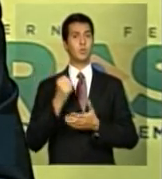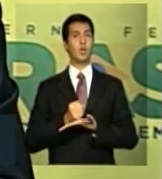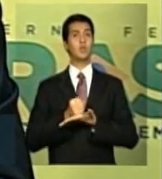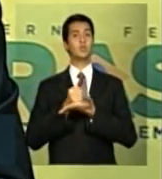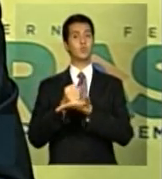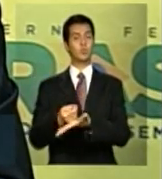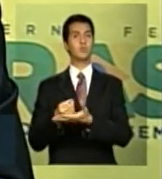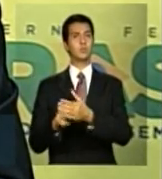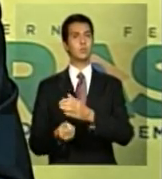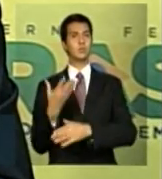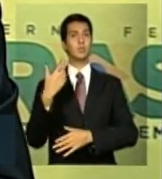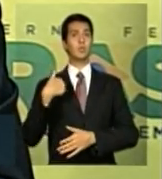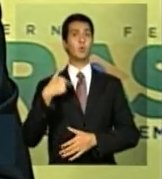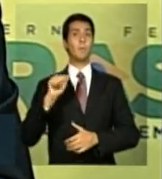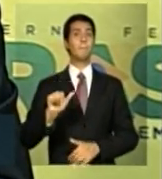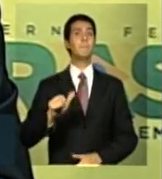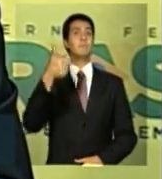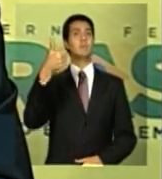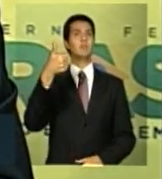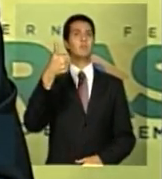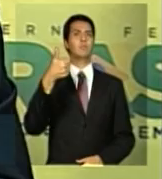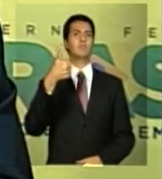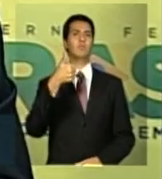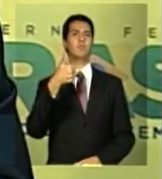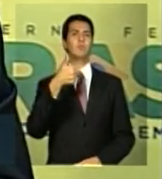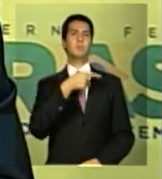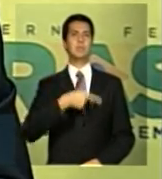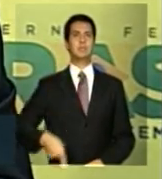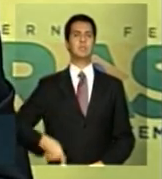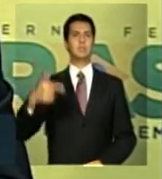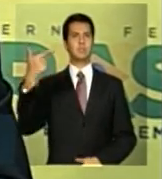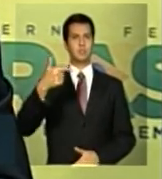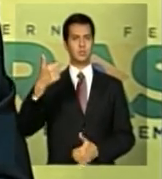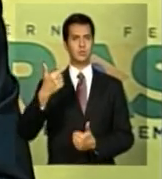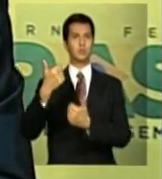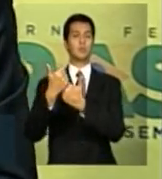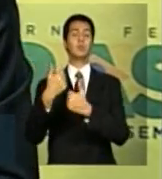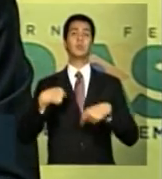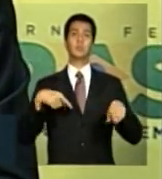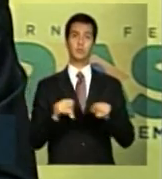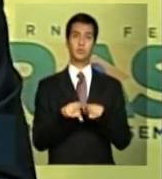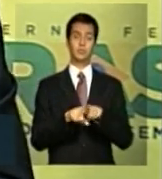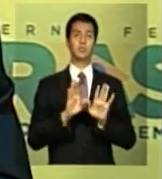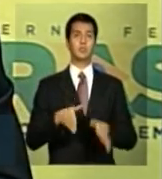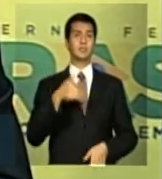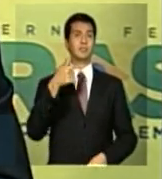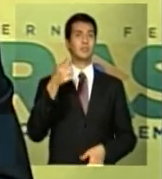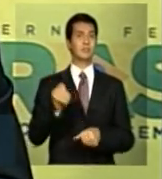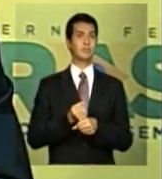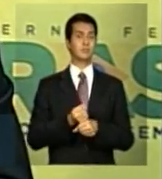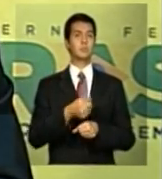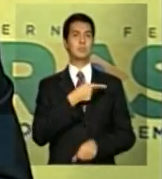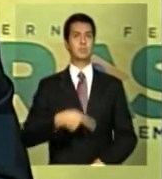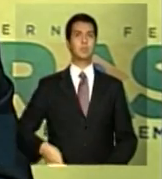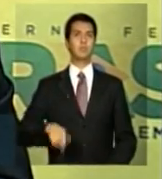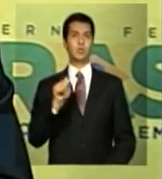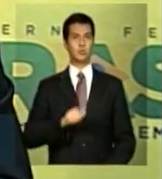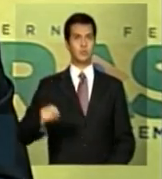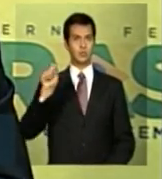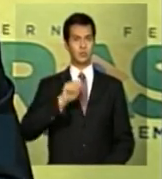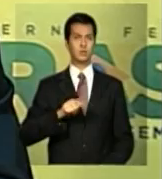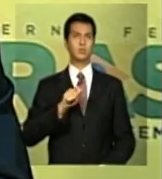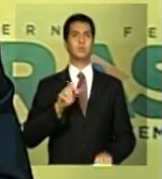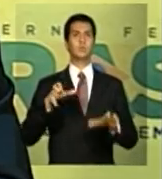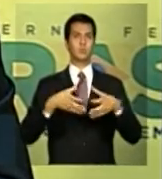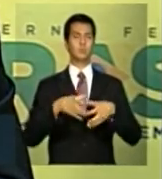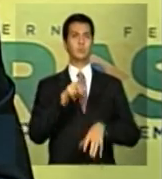primeiro vice-presidente, fui 7 anos presidente da Associação Docentes, portanto, tenho muitas greves nas costas